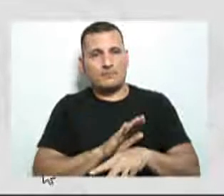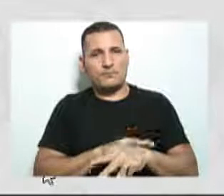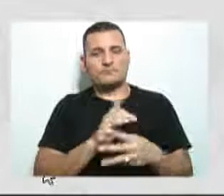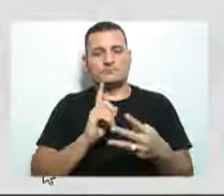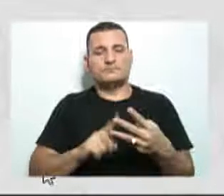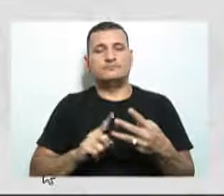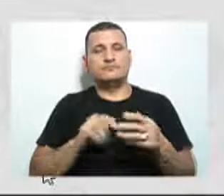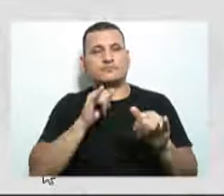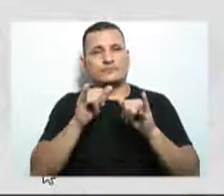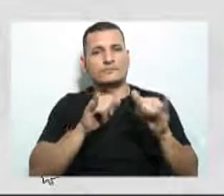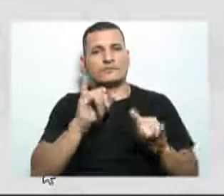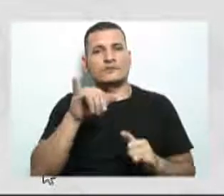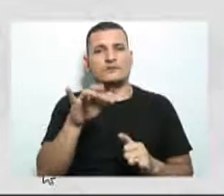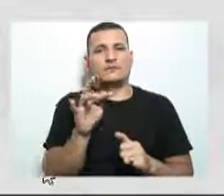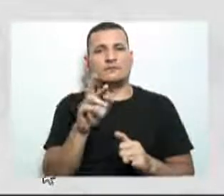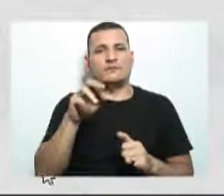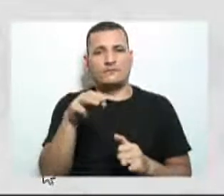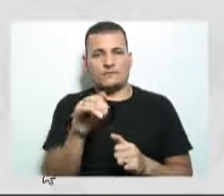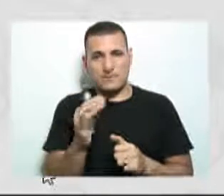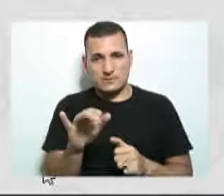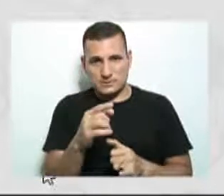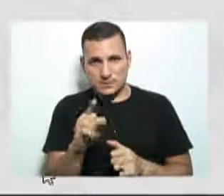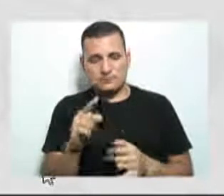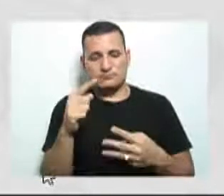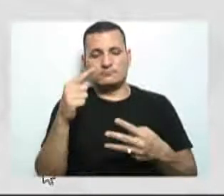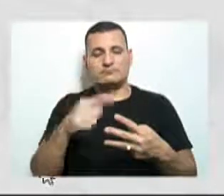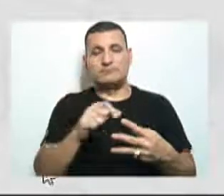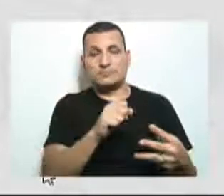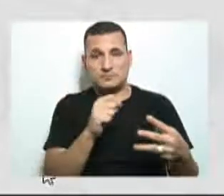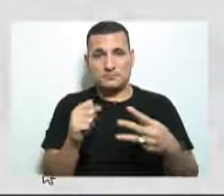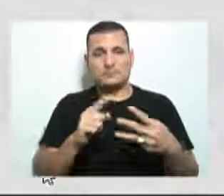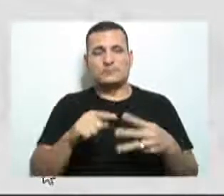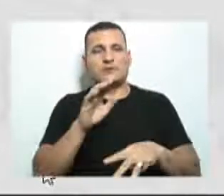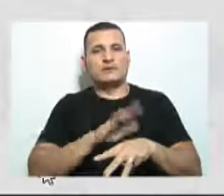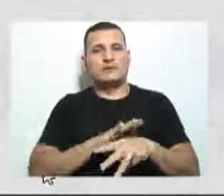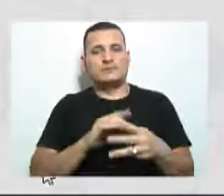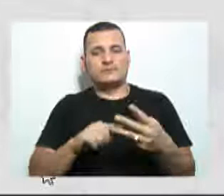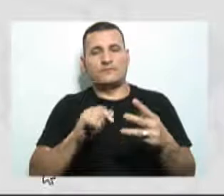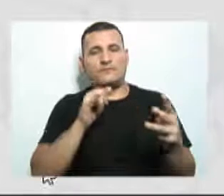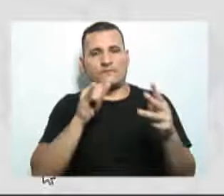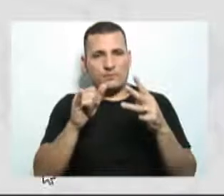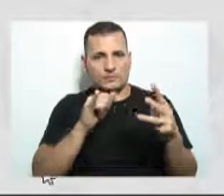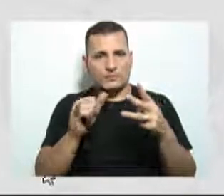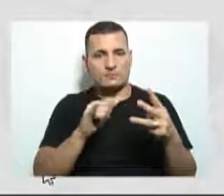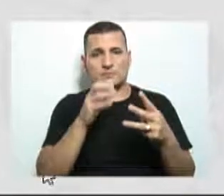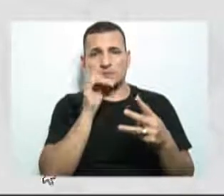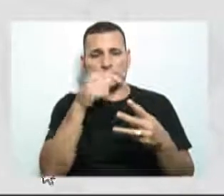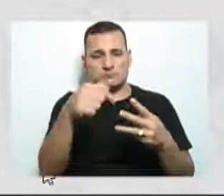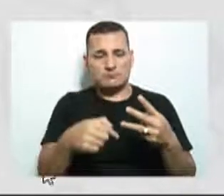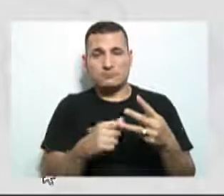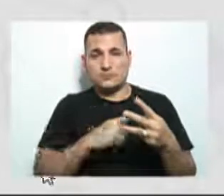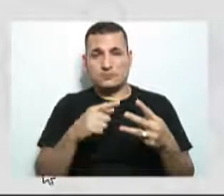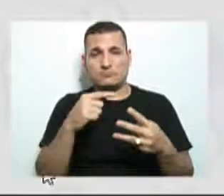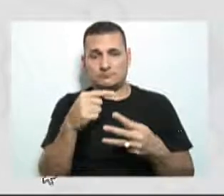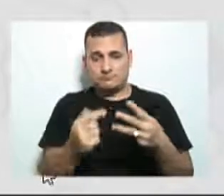e informação. Poder, tempo e informação. Quem tiver essas 3 coisinhas aí vai